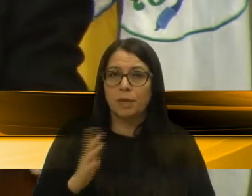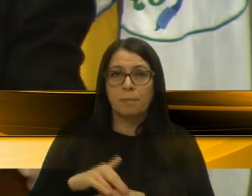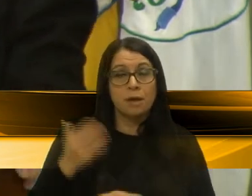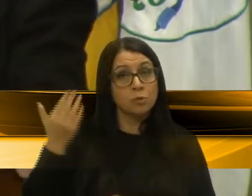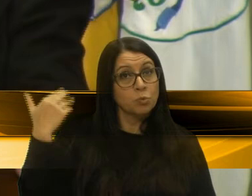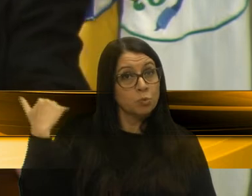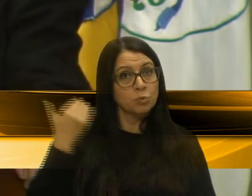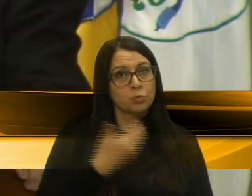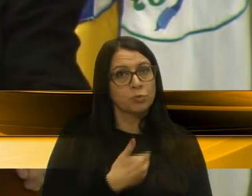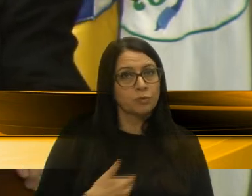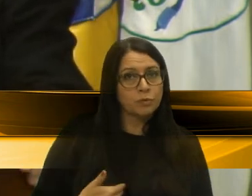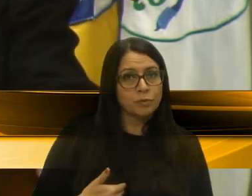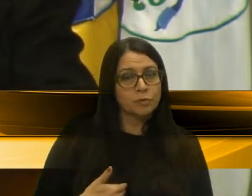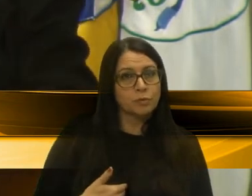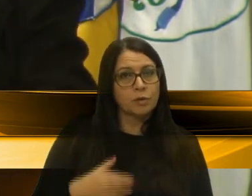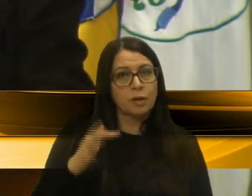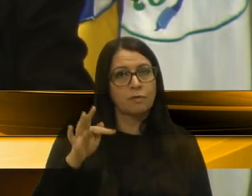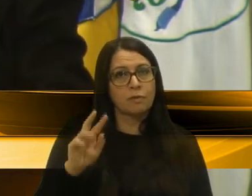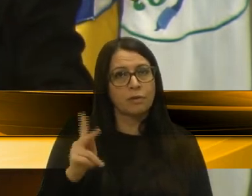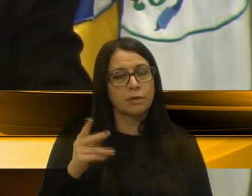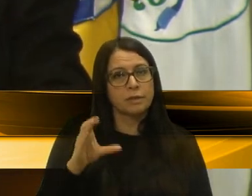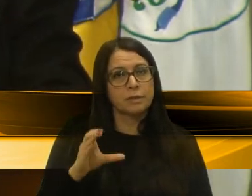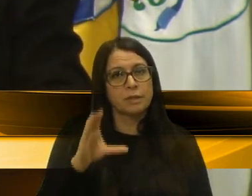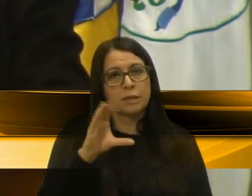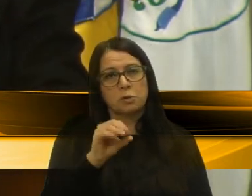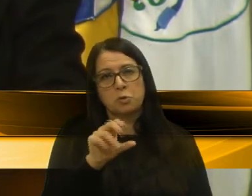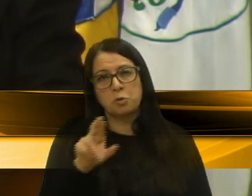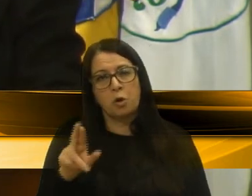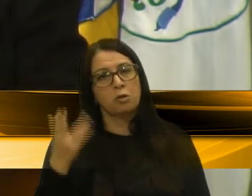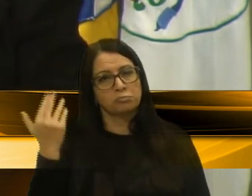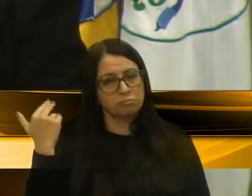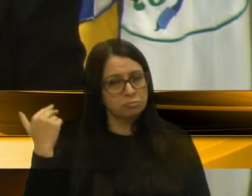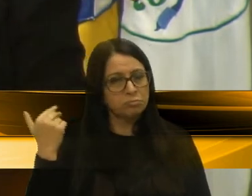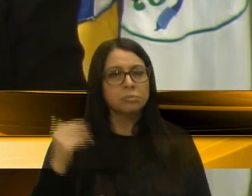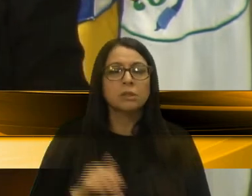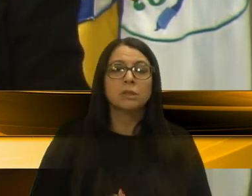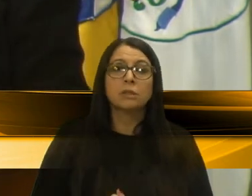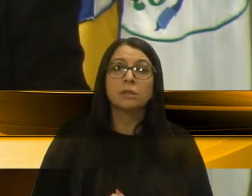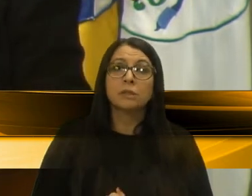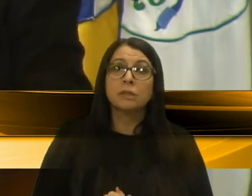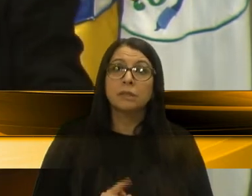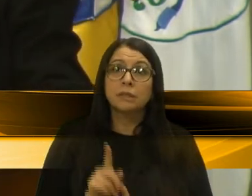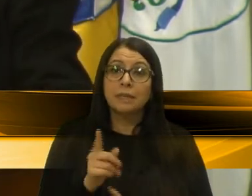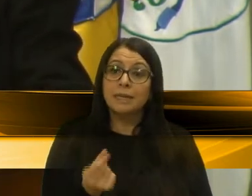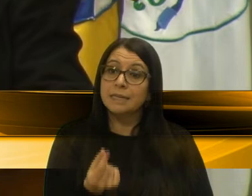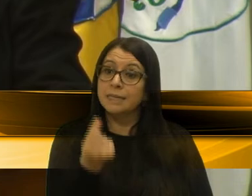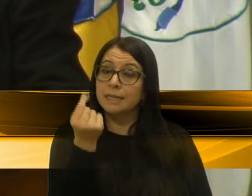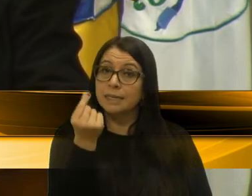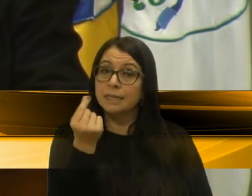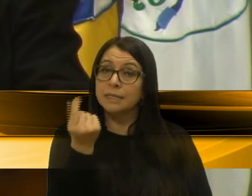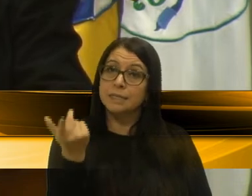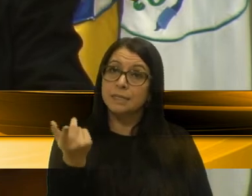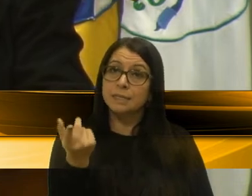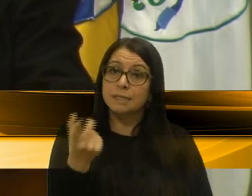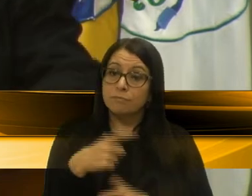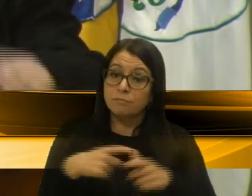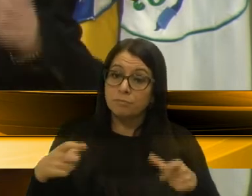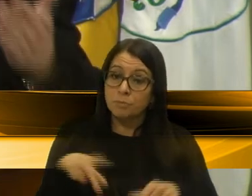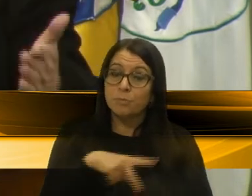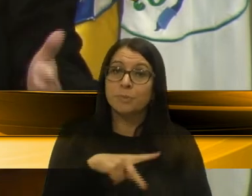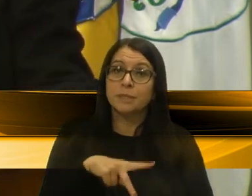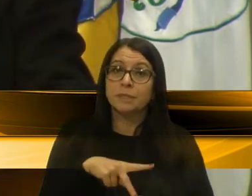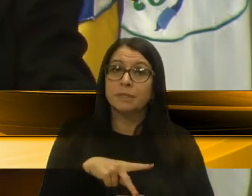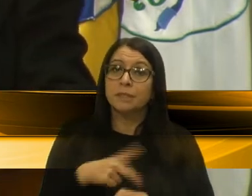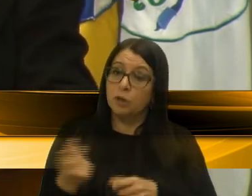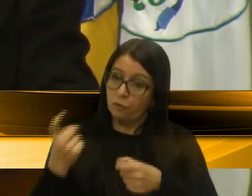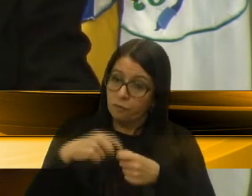outros governos, Fernando Henrique, Collor e assim por diante. Então se concentrou a riqueza de uma tal proporção no país, que